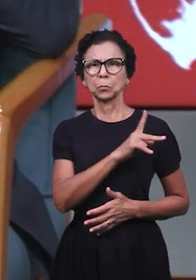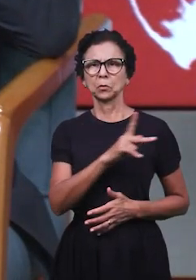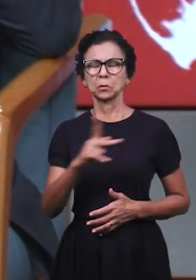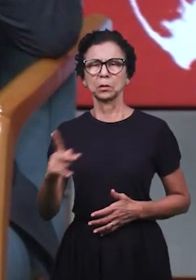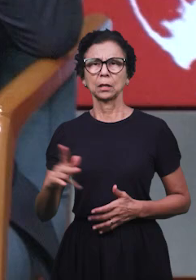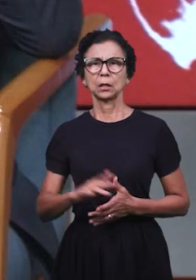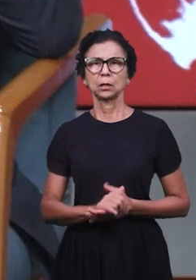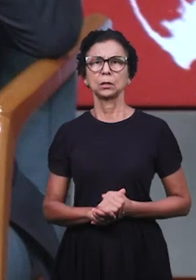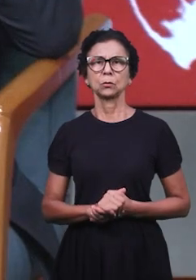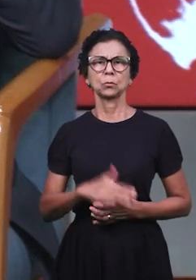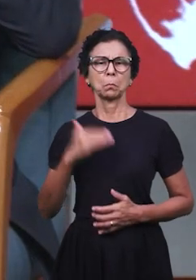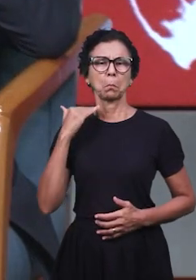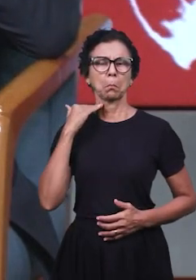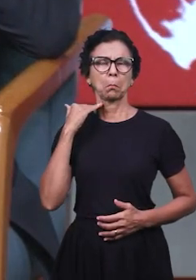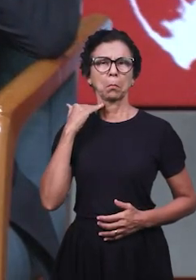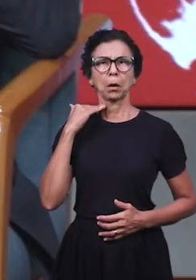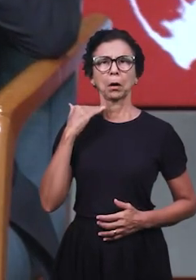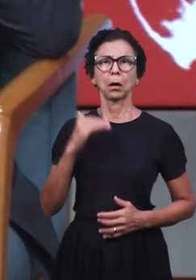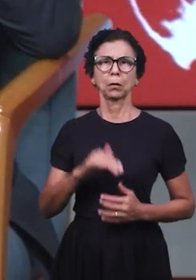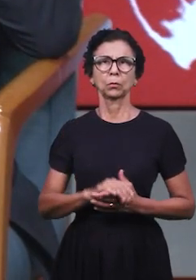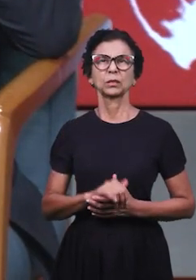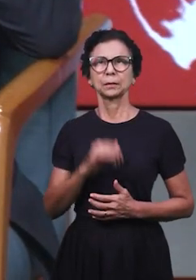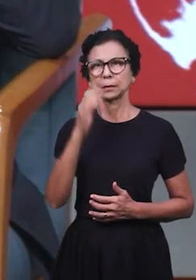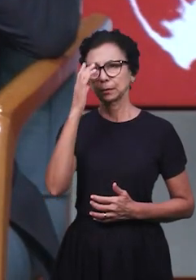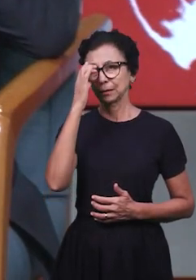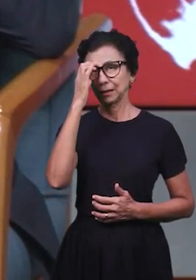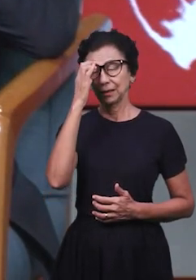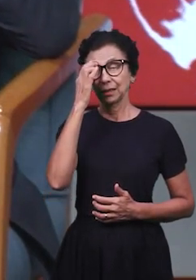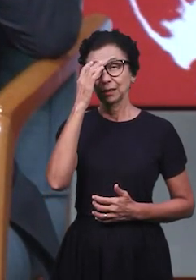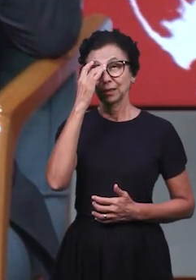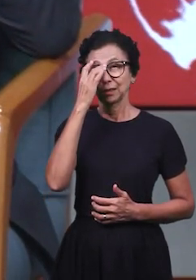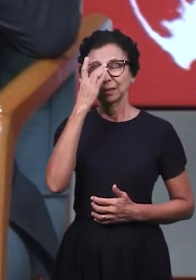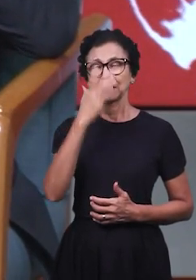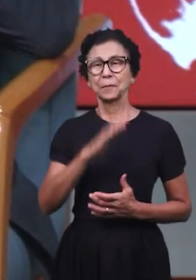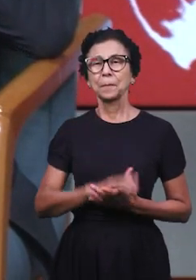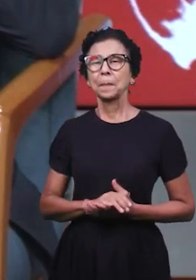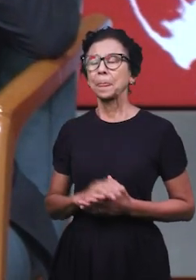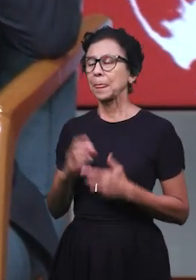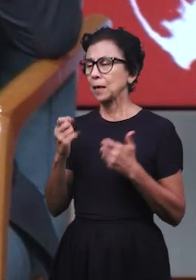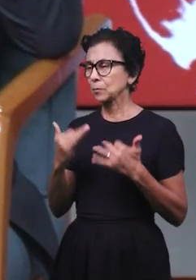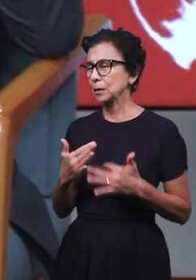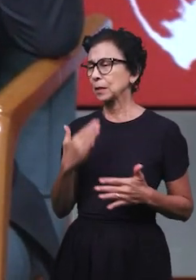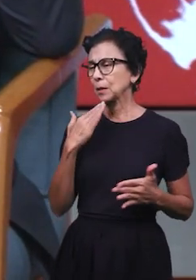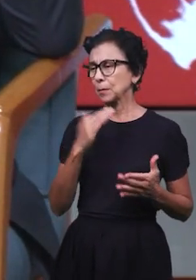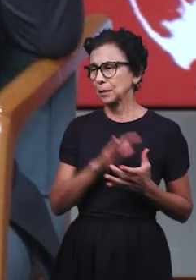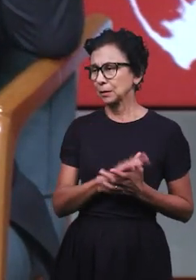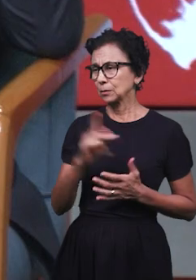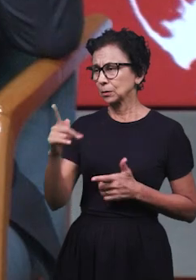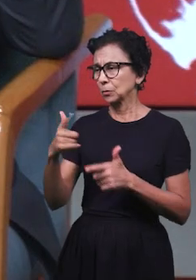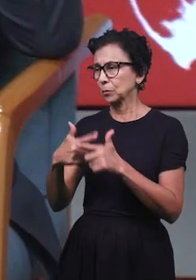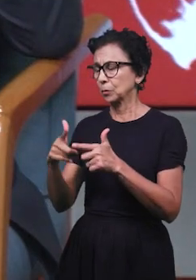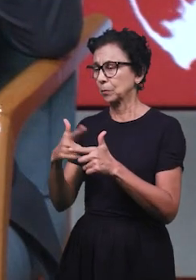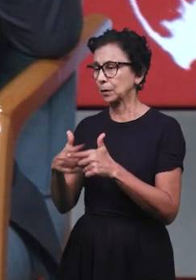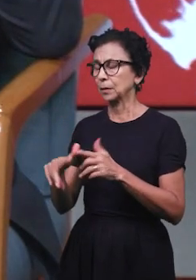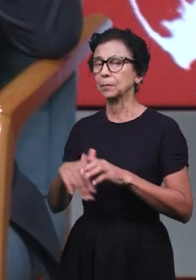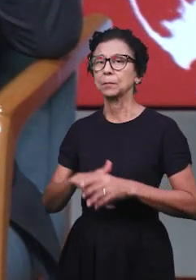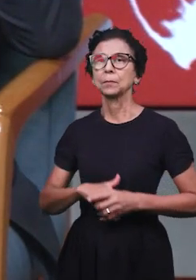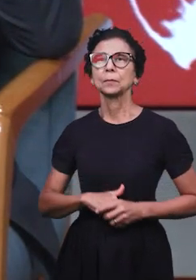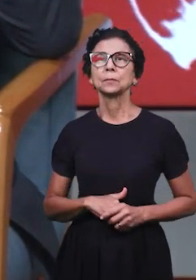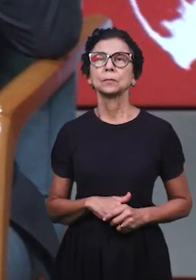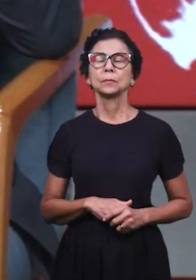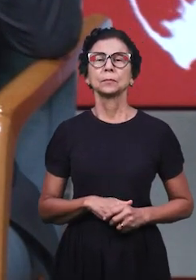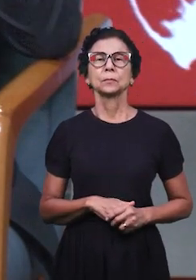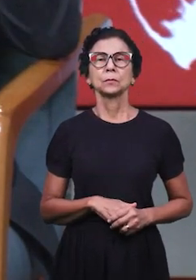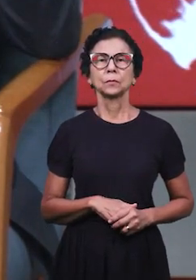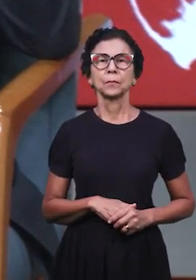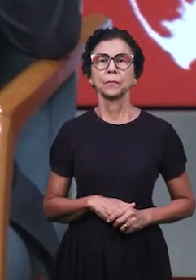tal. Eu conversei com meu marido, fiquei muito sensibilizado com o meu médico e tal, contei o seu caso para ele. Ele falou o seguinte, manda ele